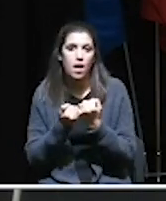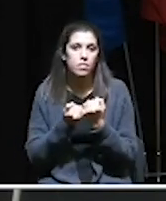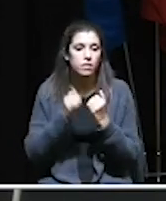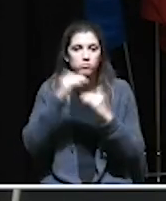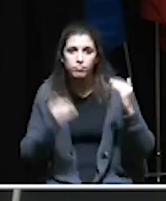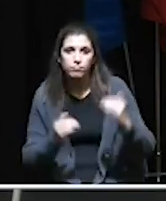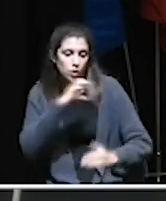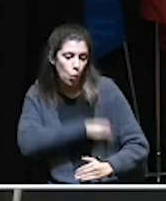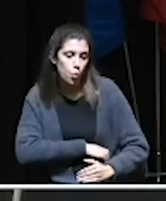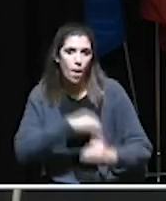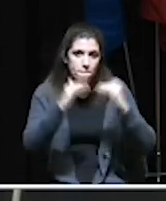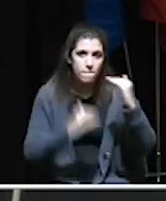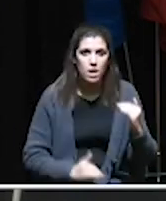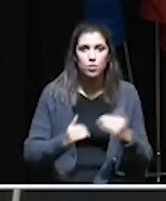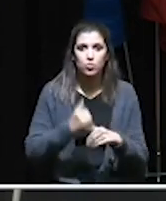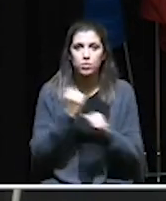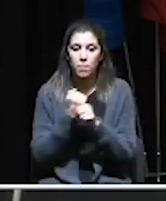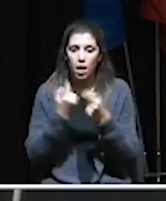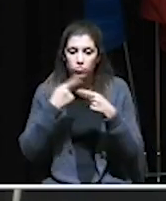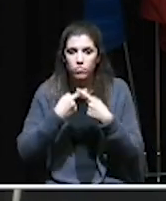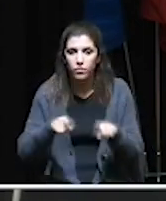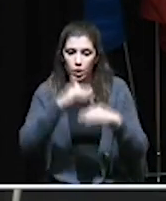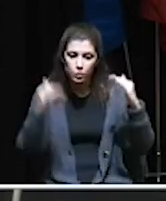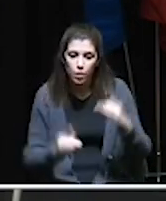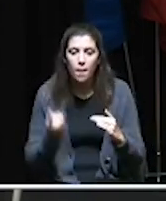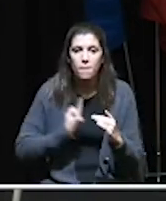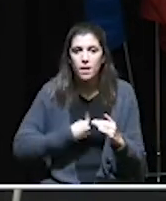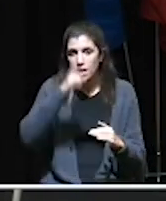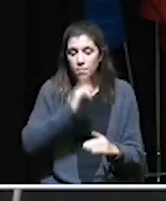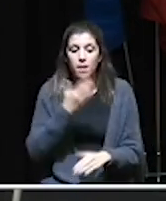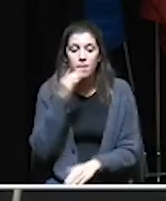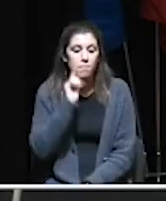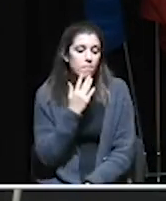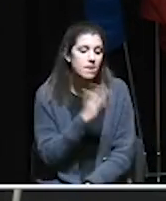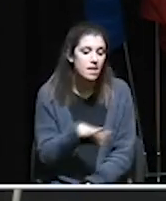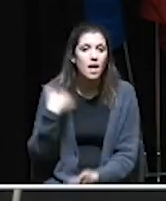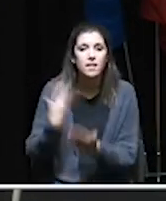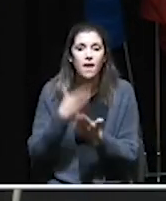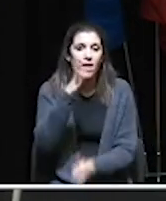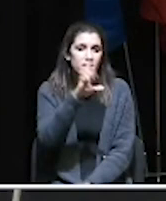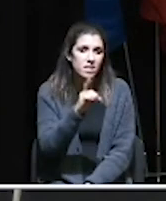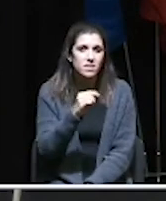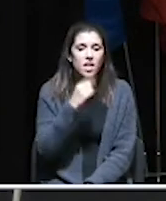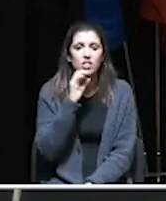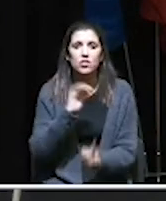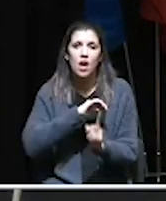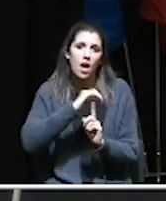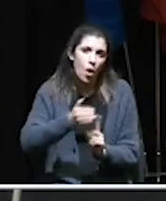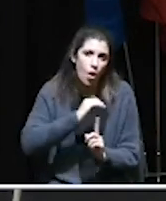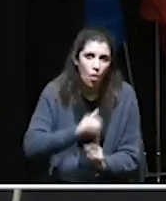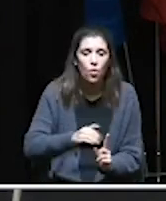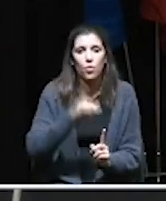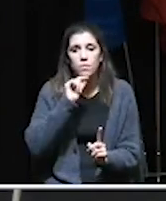salarial e dos postos de trabalho. Não podemos nem devemos esquecer o elevado número de meninas que até aos 16 anos são vítimas de abuso sexual e expostas a